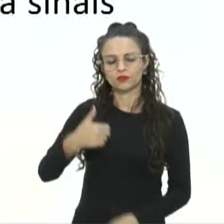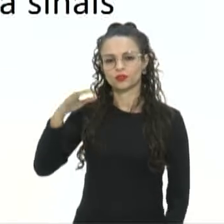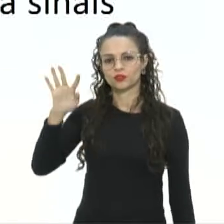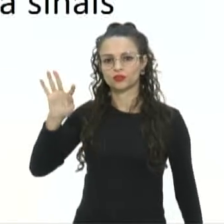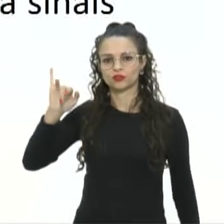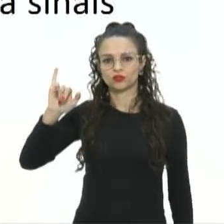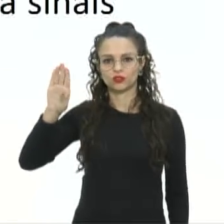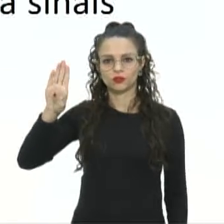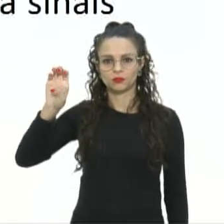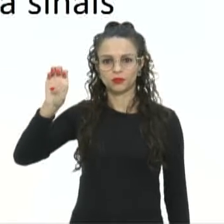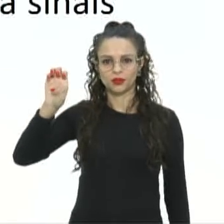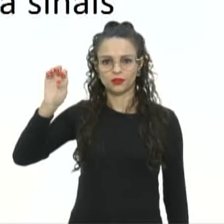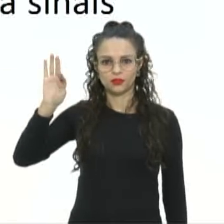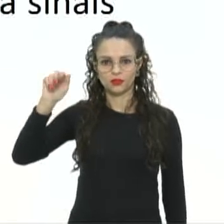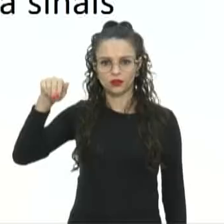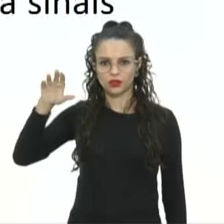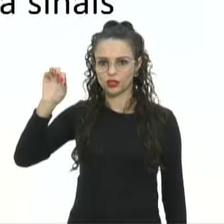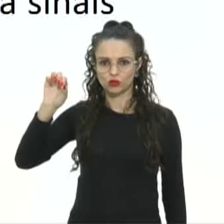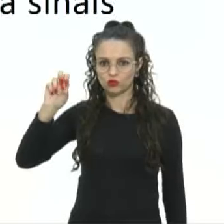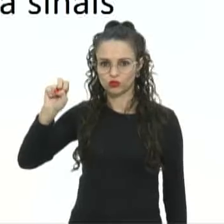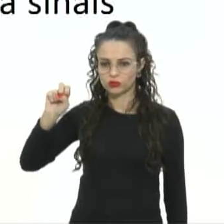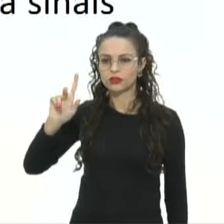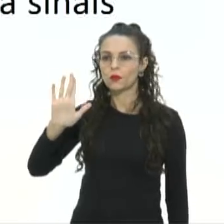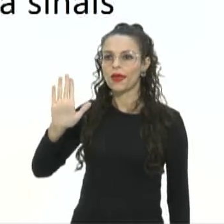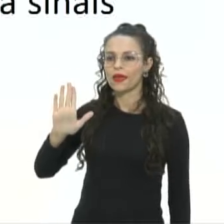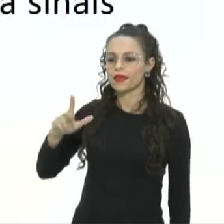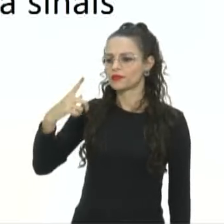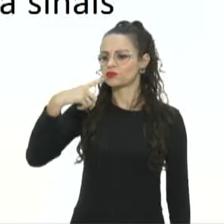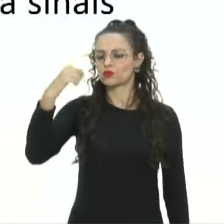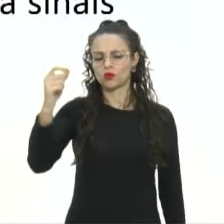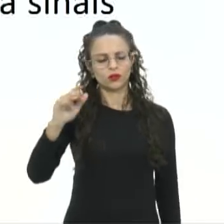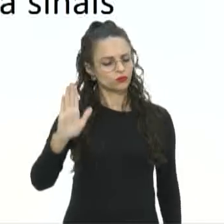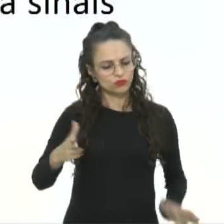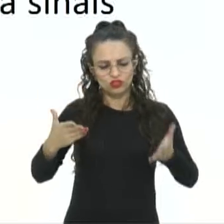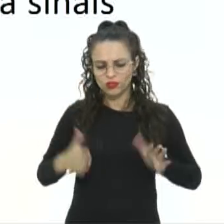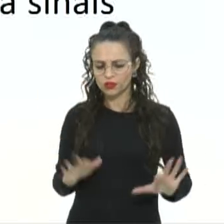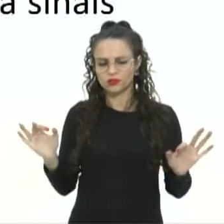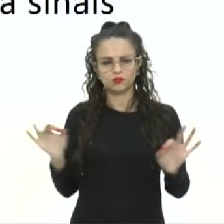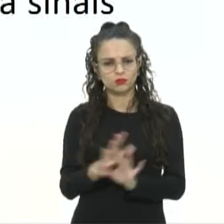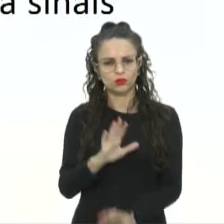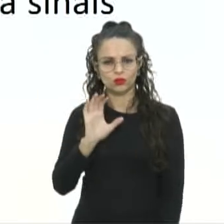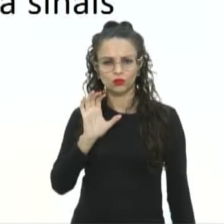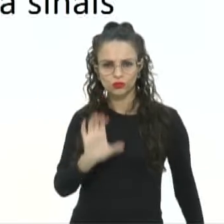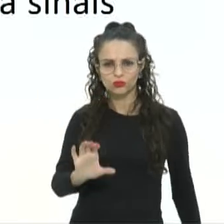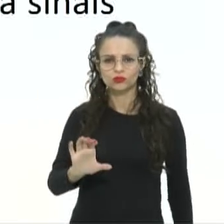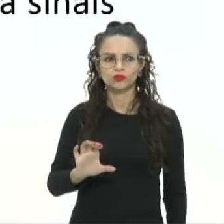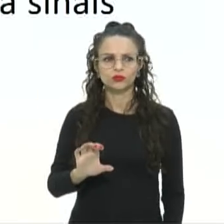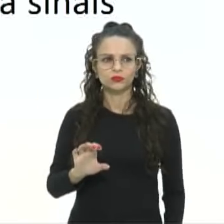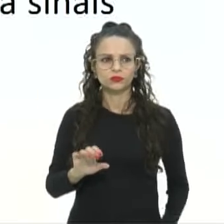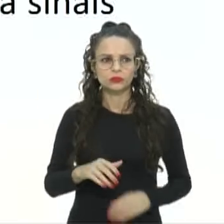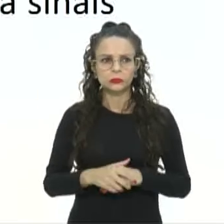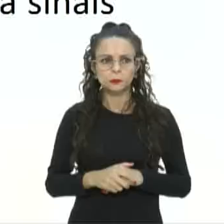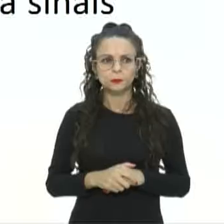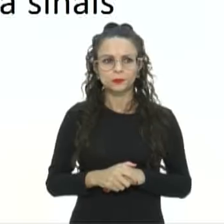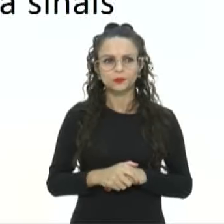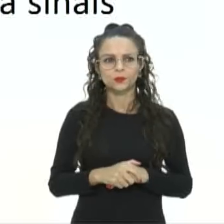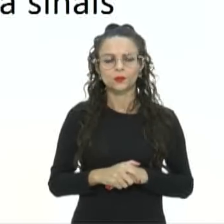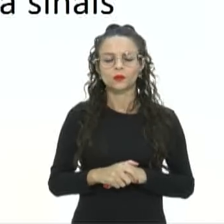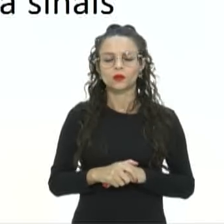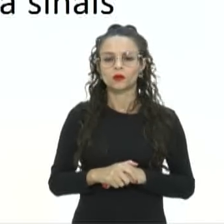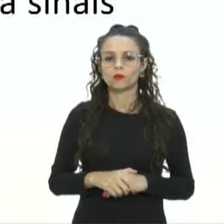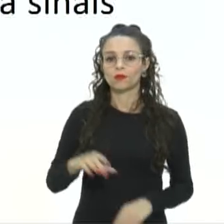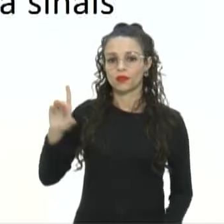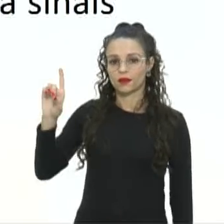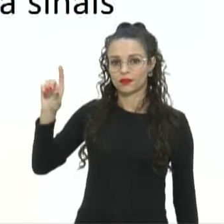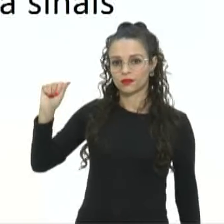são nomeados ou eleitos, eles nascem para a posição. Para os tibetanos, na linhagem Guelupa, o